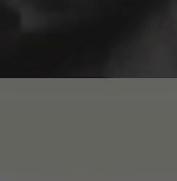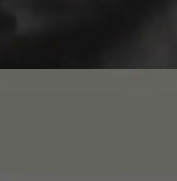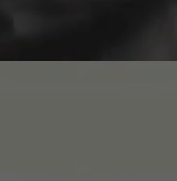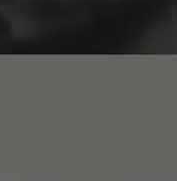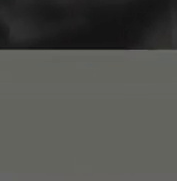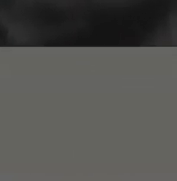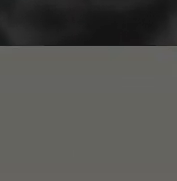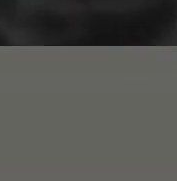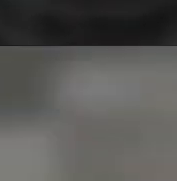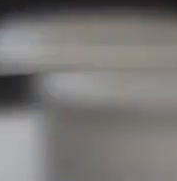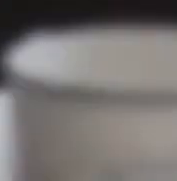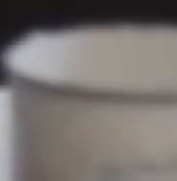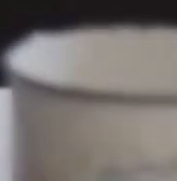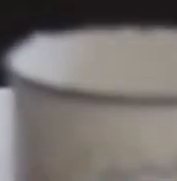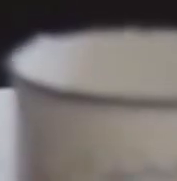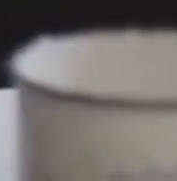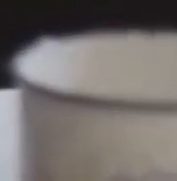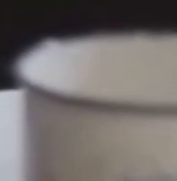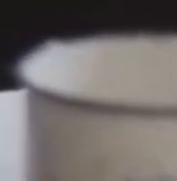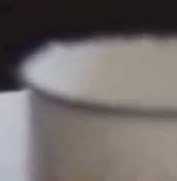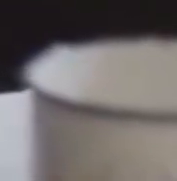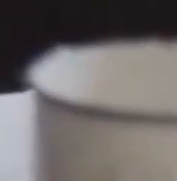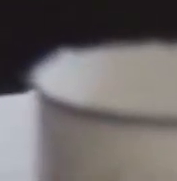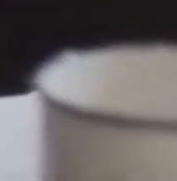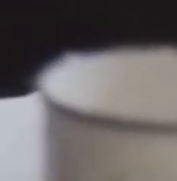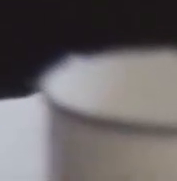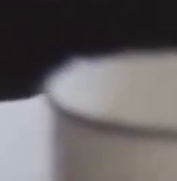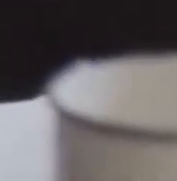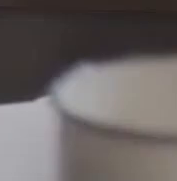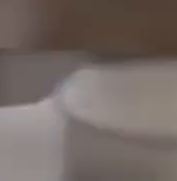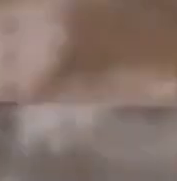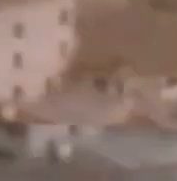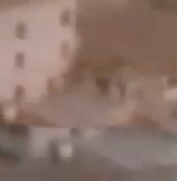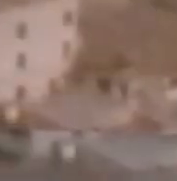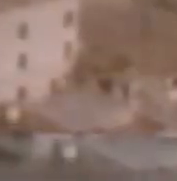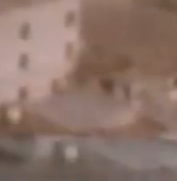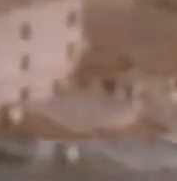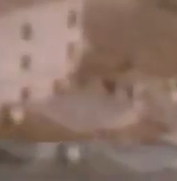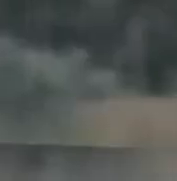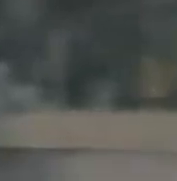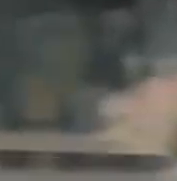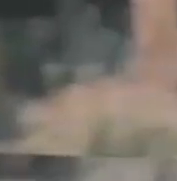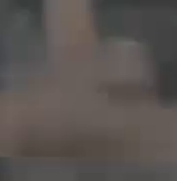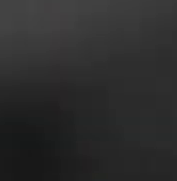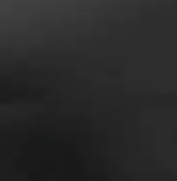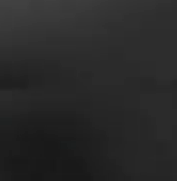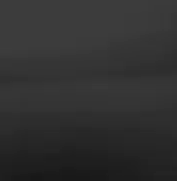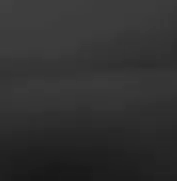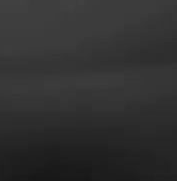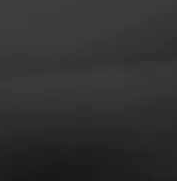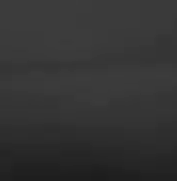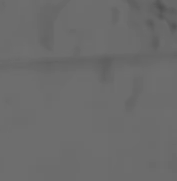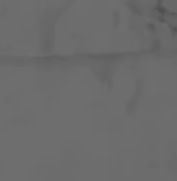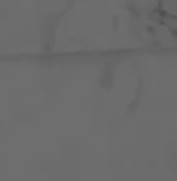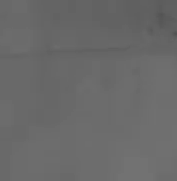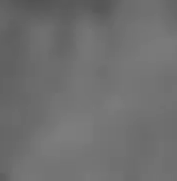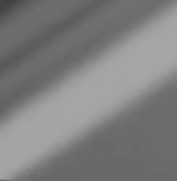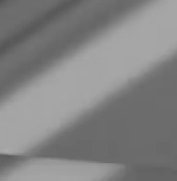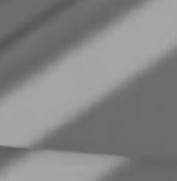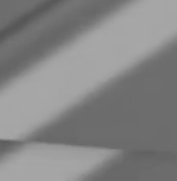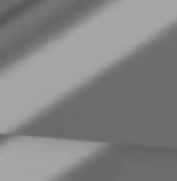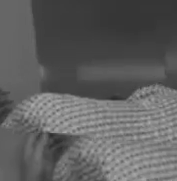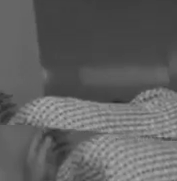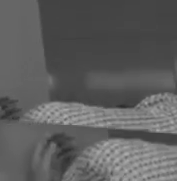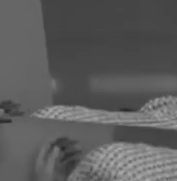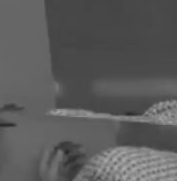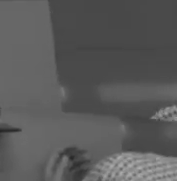história de superação nosso fundador Green tinha perdido seu emprego em Hong Kong idealizou um projeto que pudesse